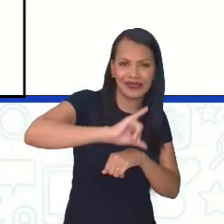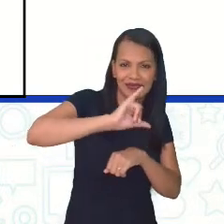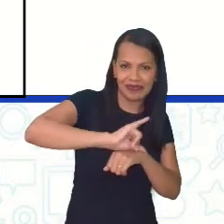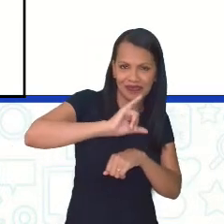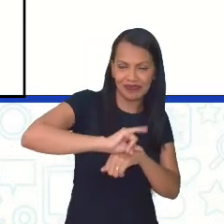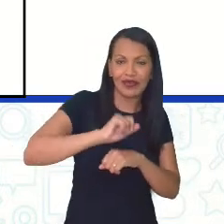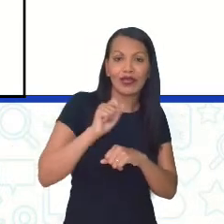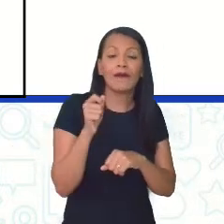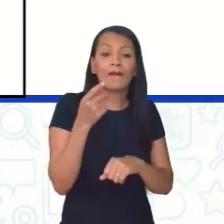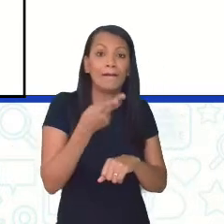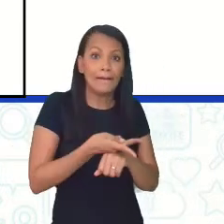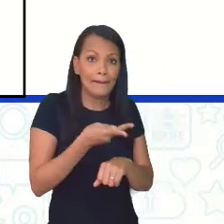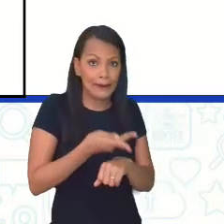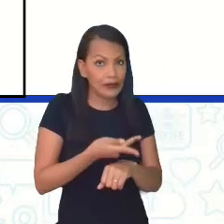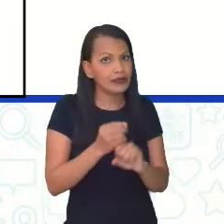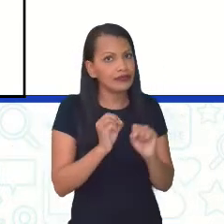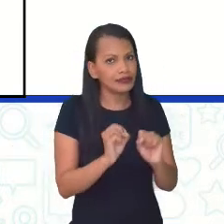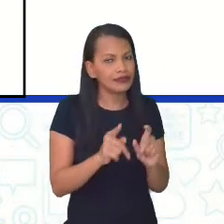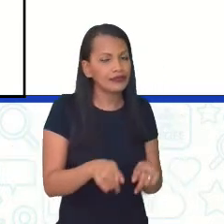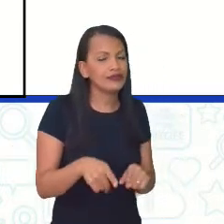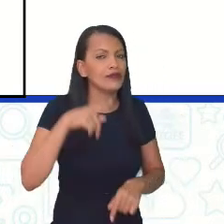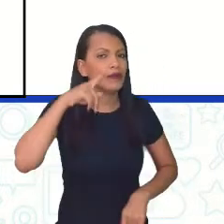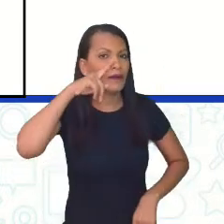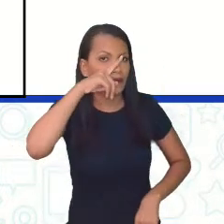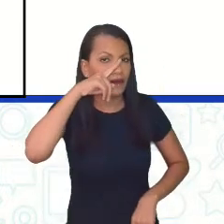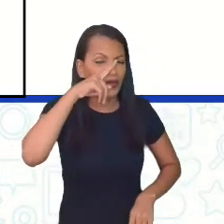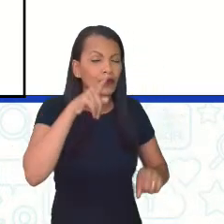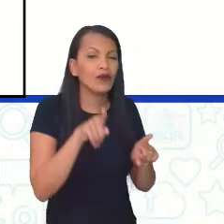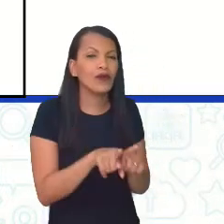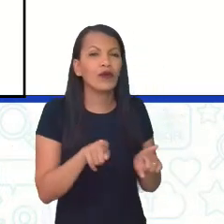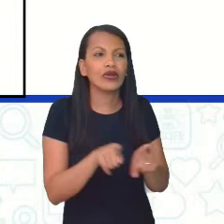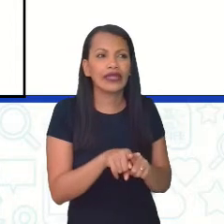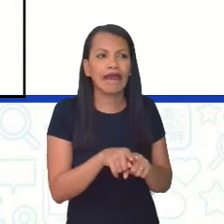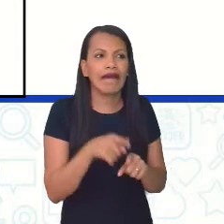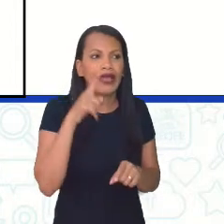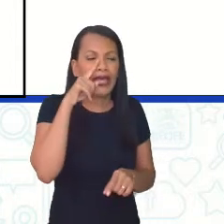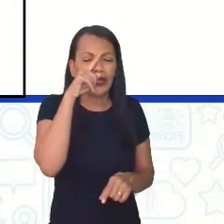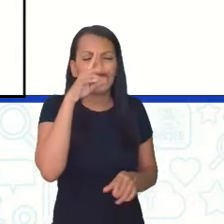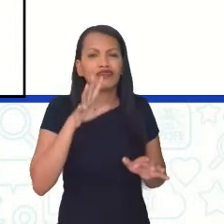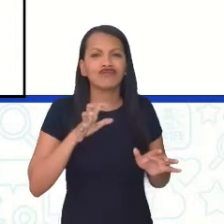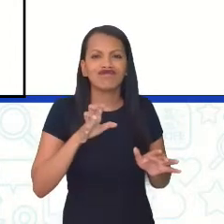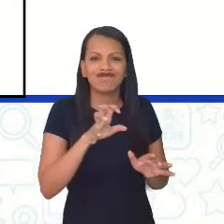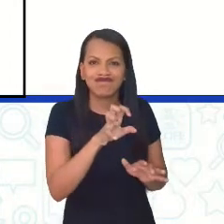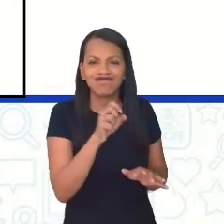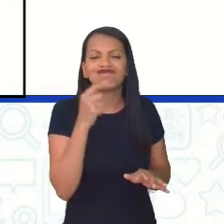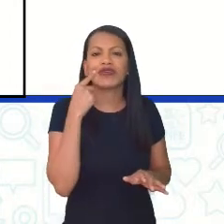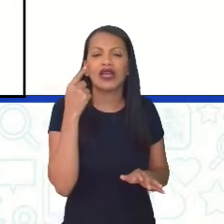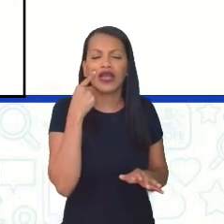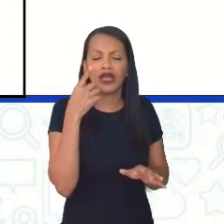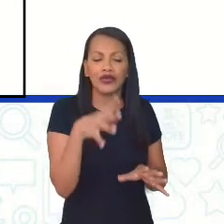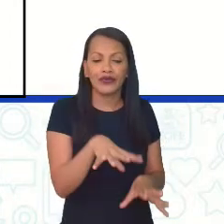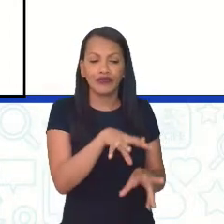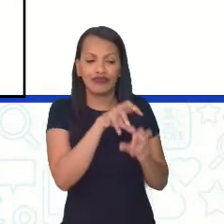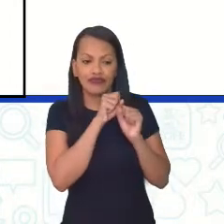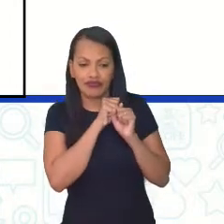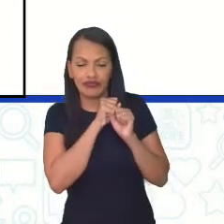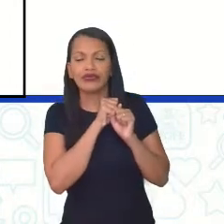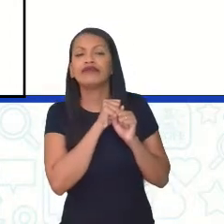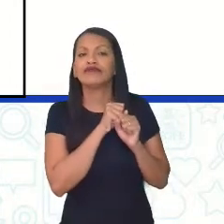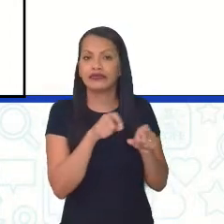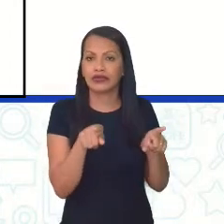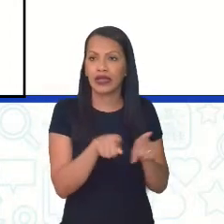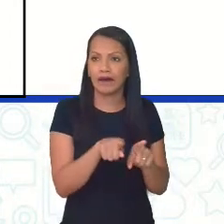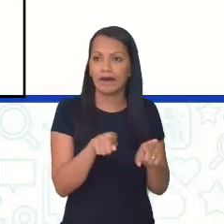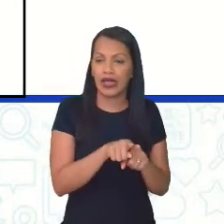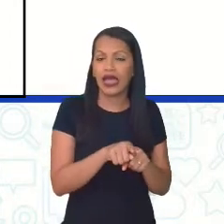cobre ele pode provocar mais. Risco de alguma infecção no útero. Se ocorrer uma infecção por transmissão sexual, a